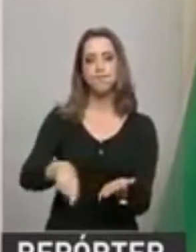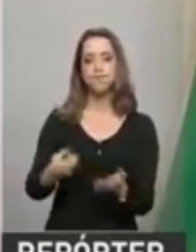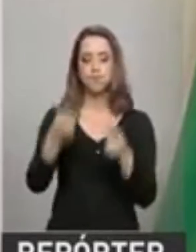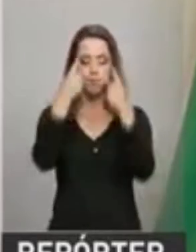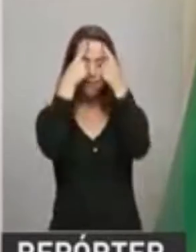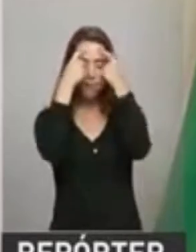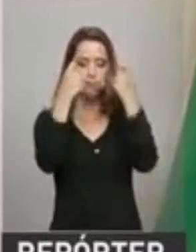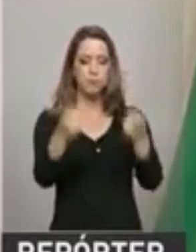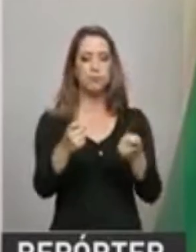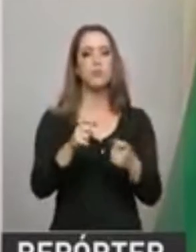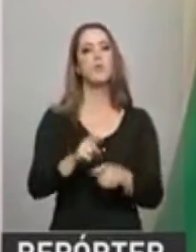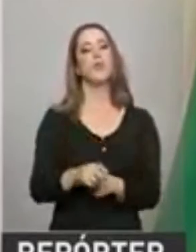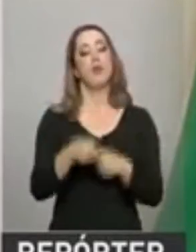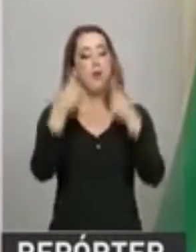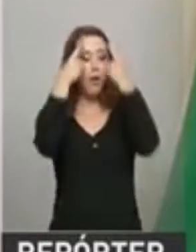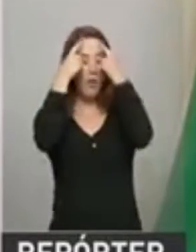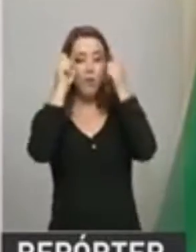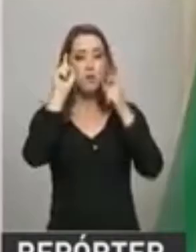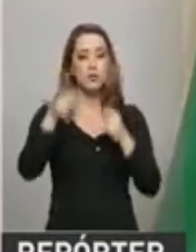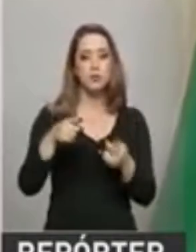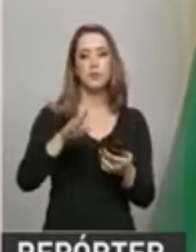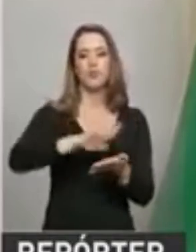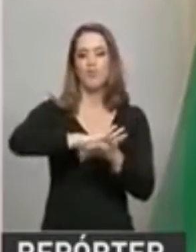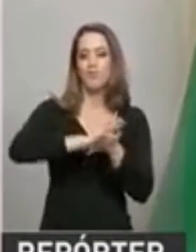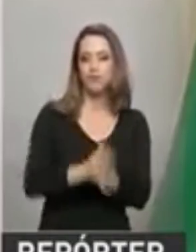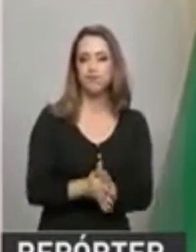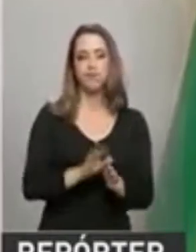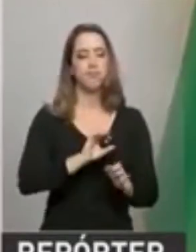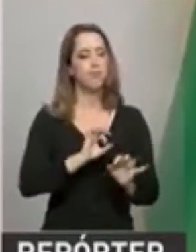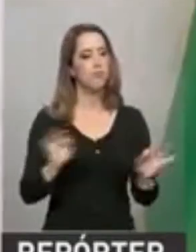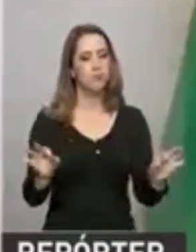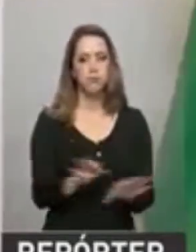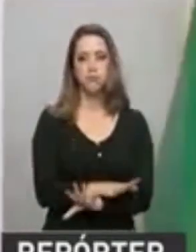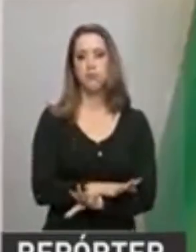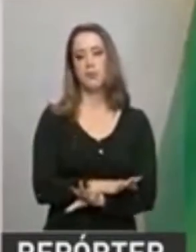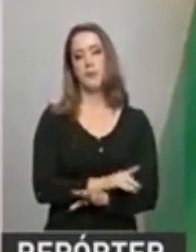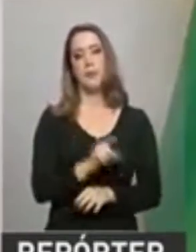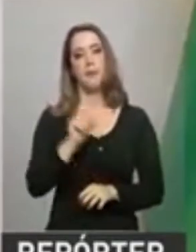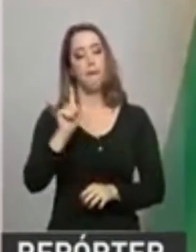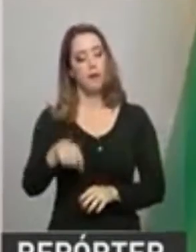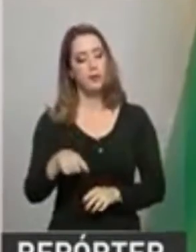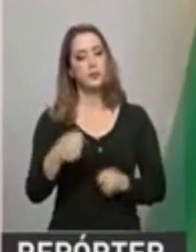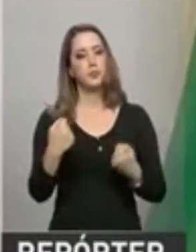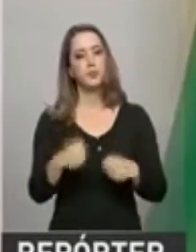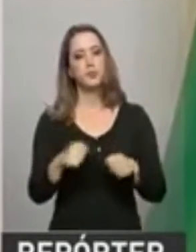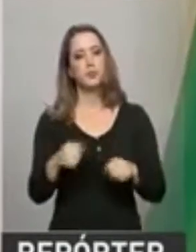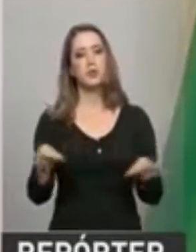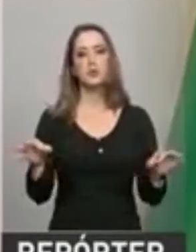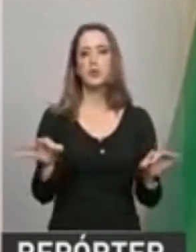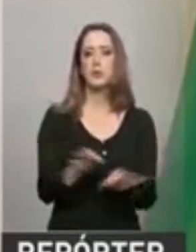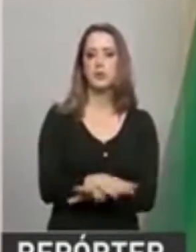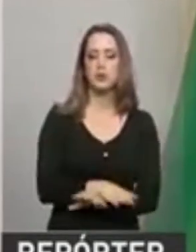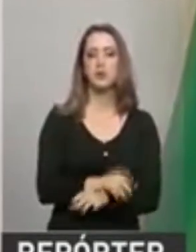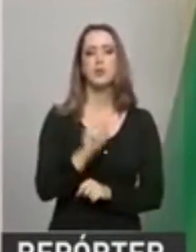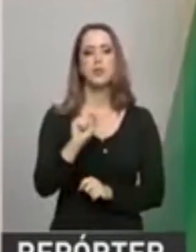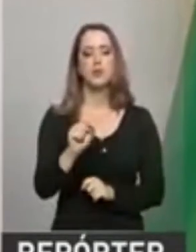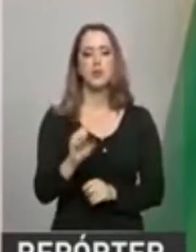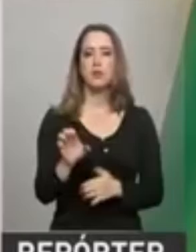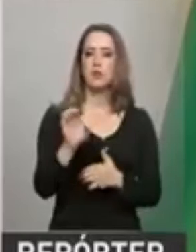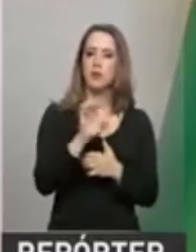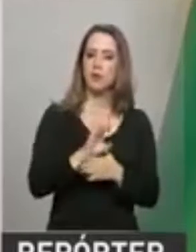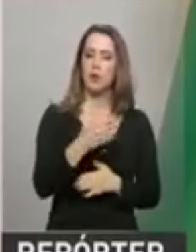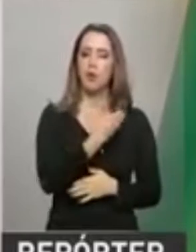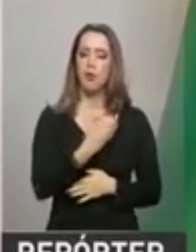A violência é sempre algo que deve ser banida. E para ser banida, num sistema federativo, importará, certa e